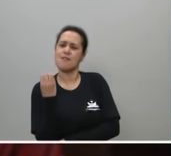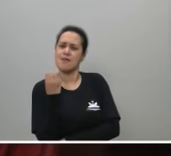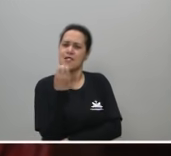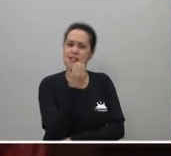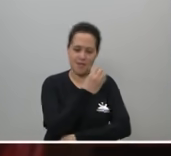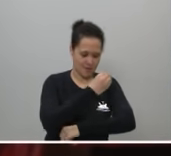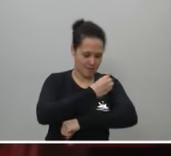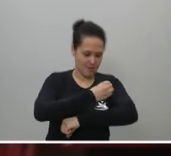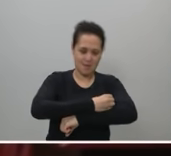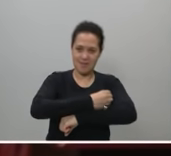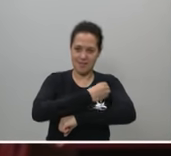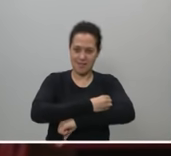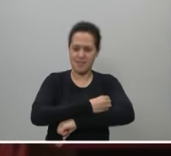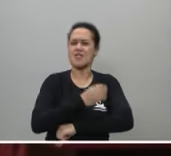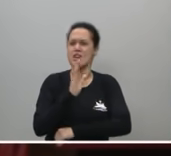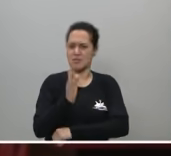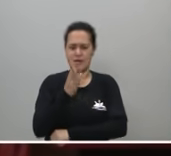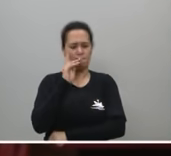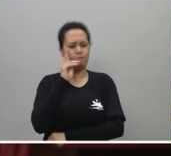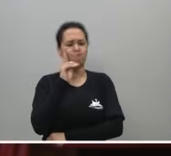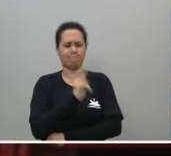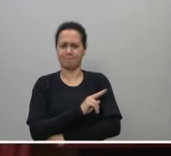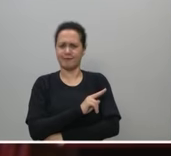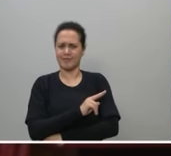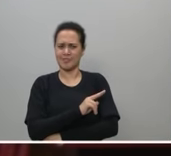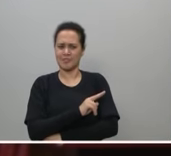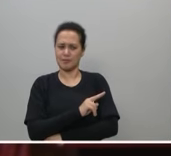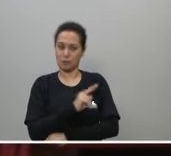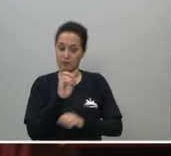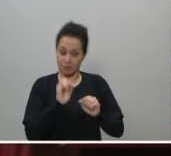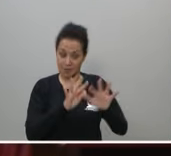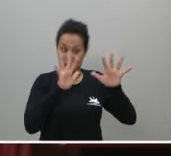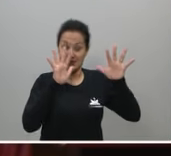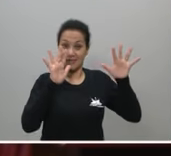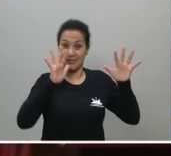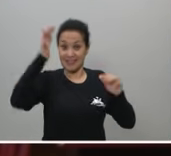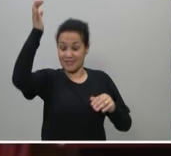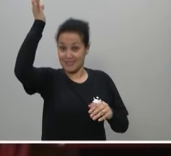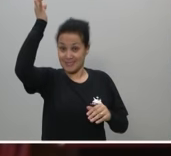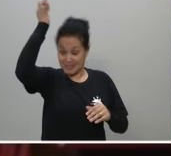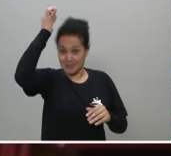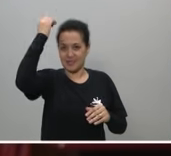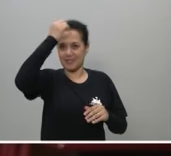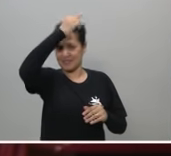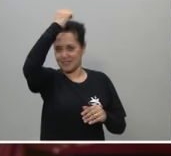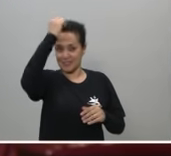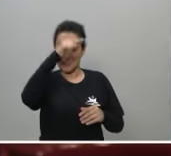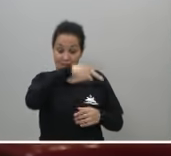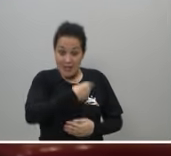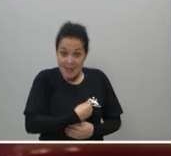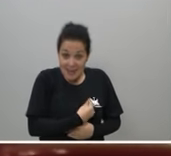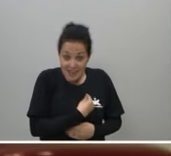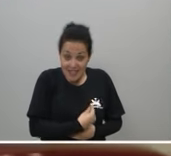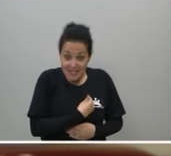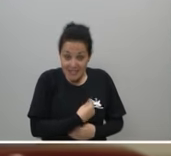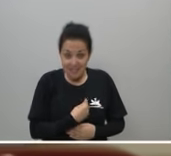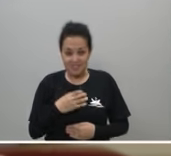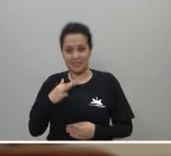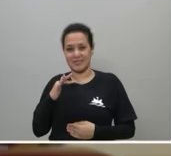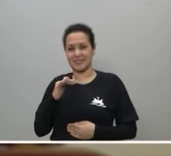ver os frutos do Espírito Santo. Quando ele está na Samaria, começa a